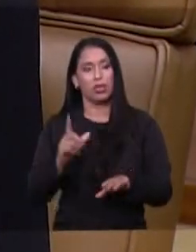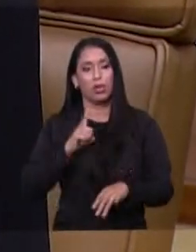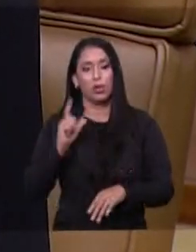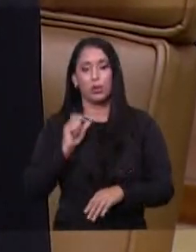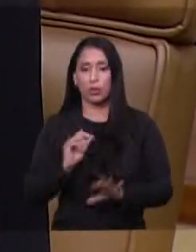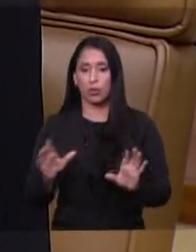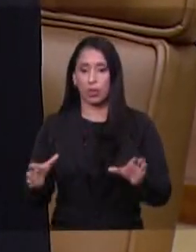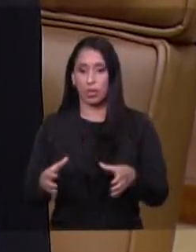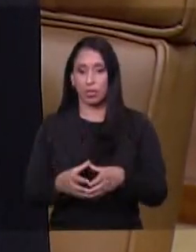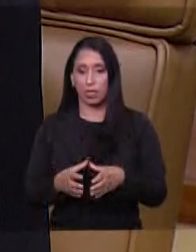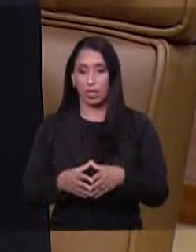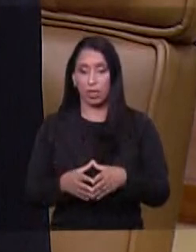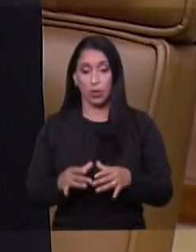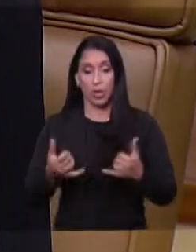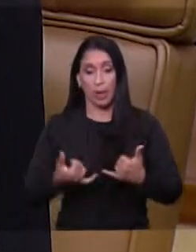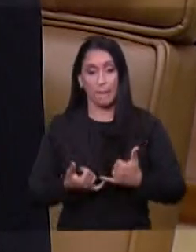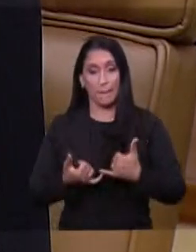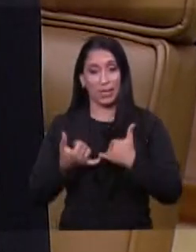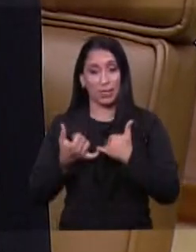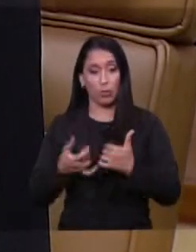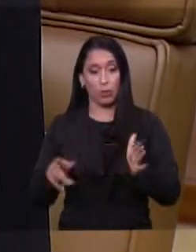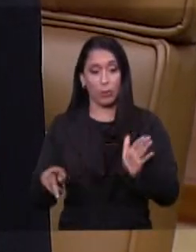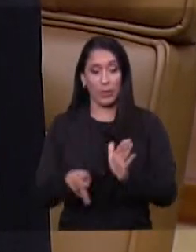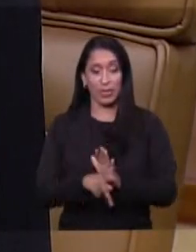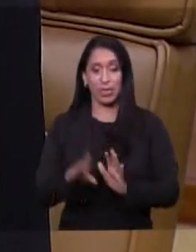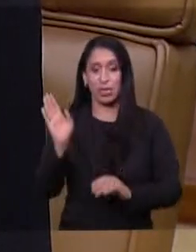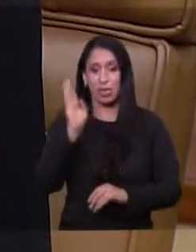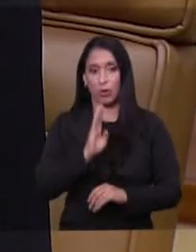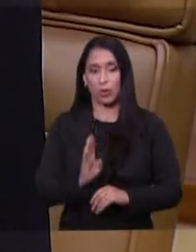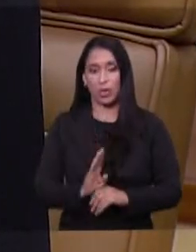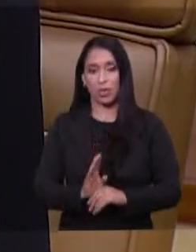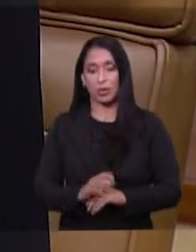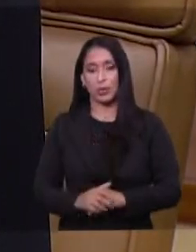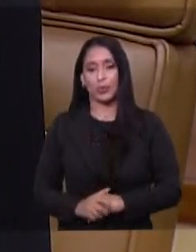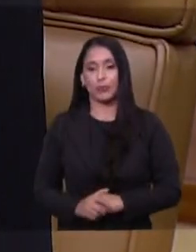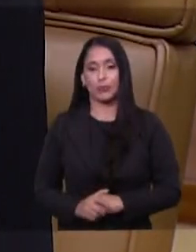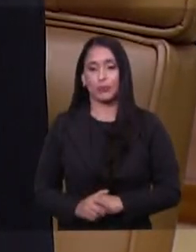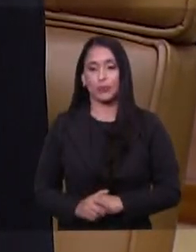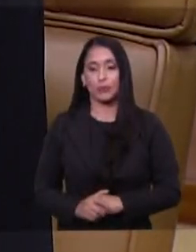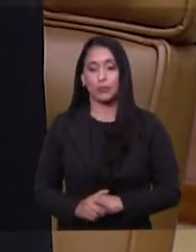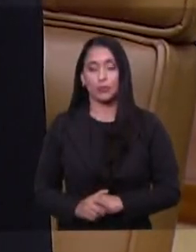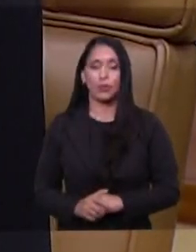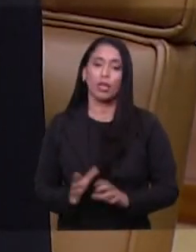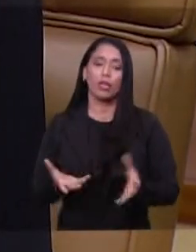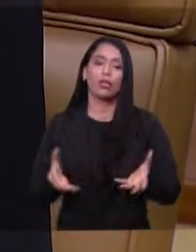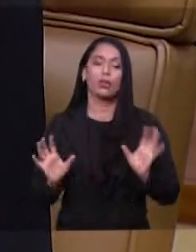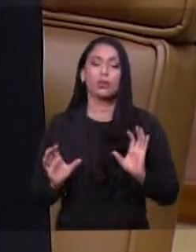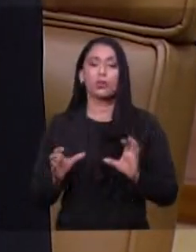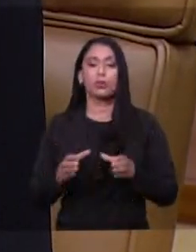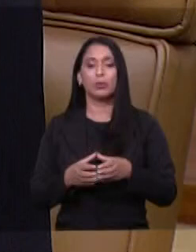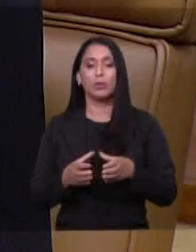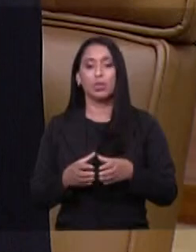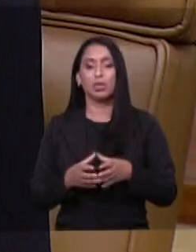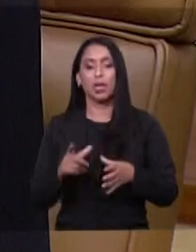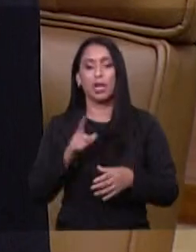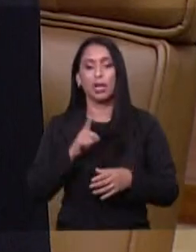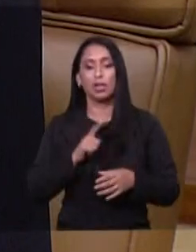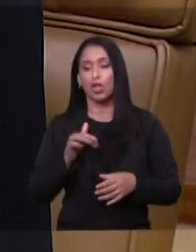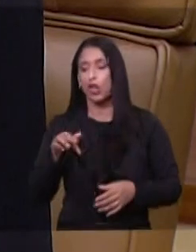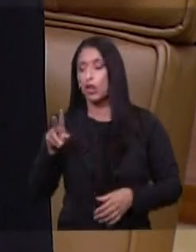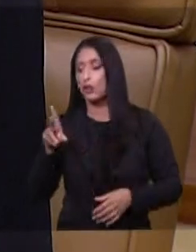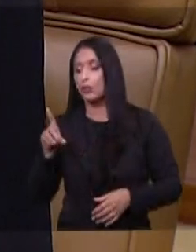sociedade brasileira constitui patrimônio cultural brasileiro. Assim, sendo as comunidades tradicionais de Fundo de Passos e